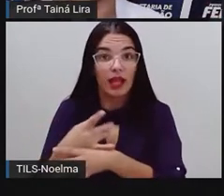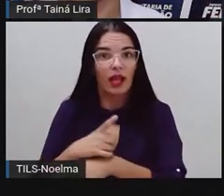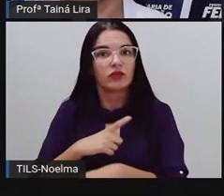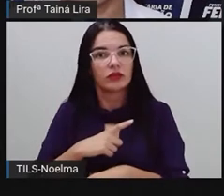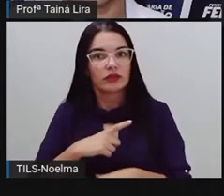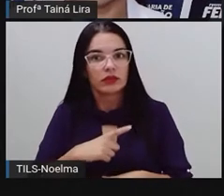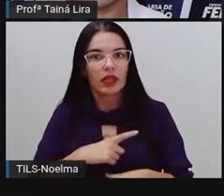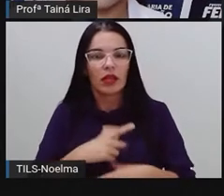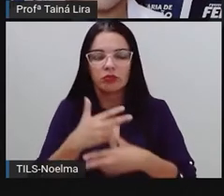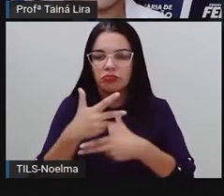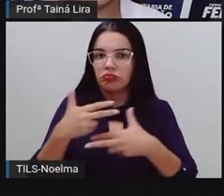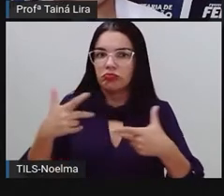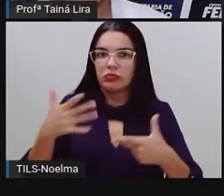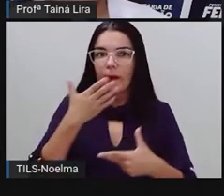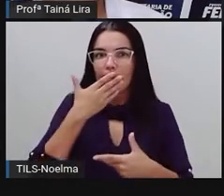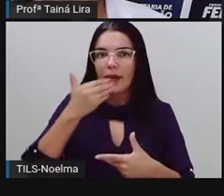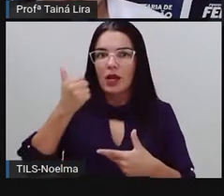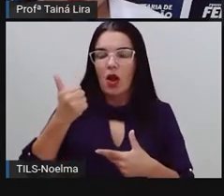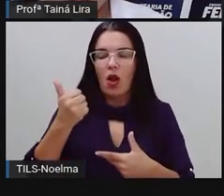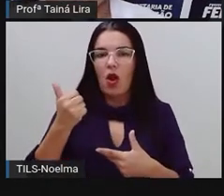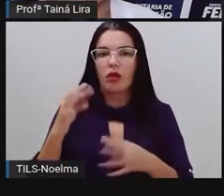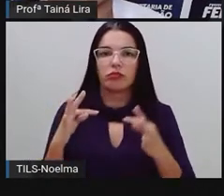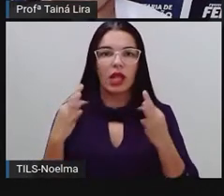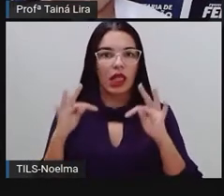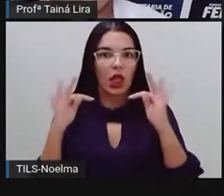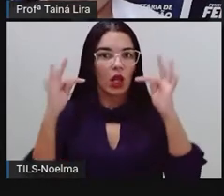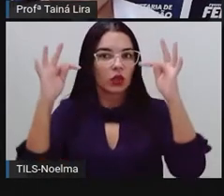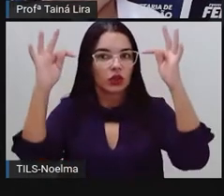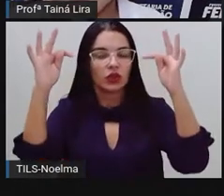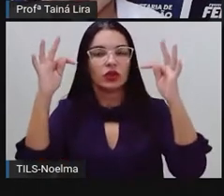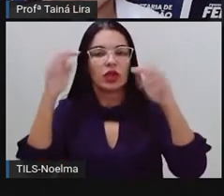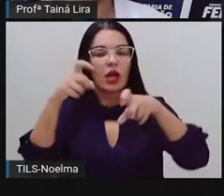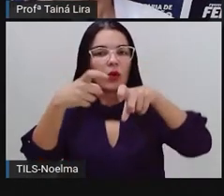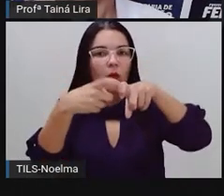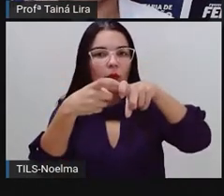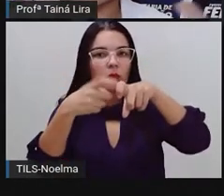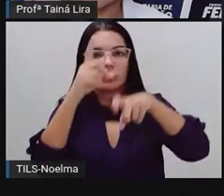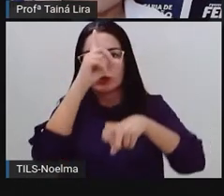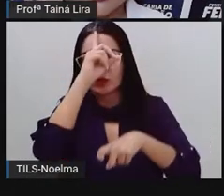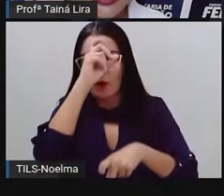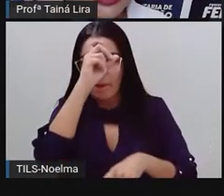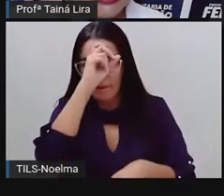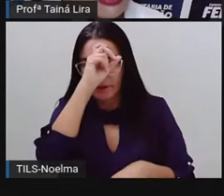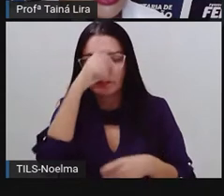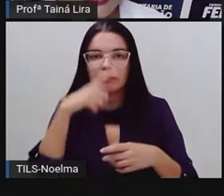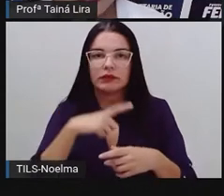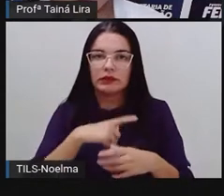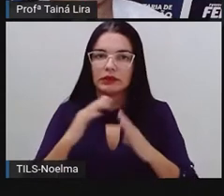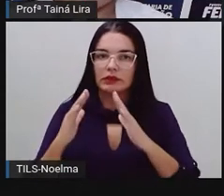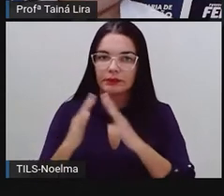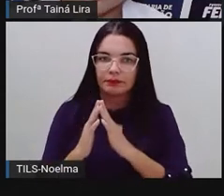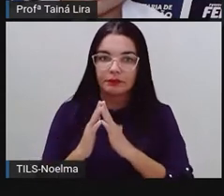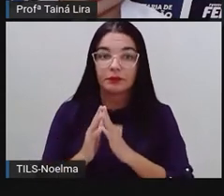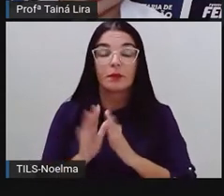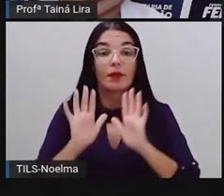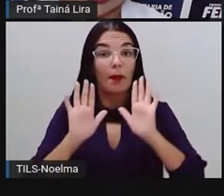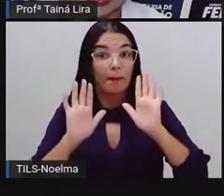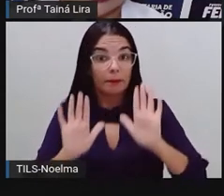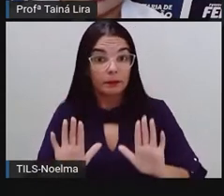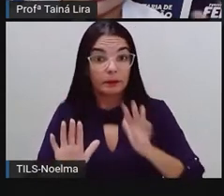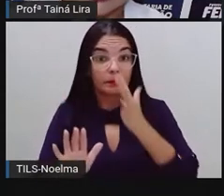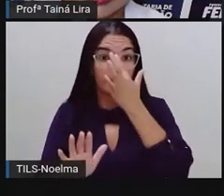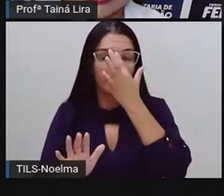modernos existem tratamentos que só podem ser feitos aqui na zona urbana mas não significa dizer que as pessoas